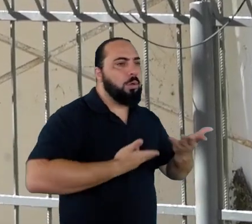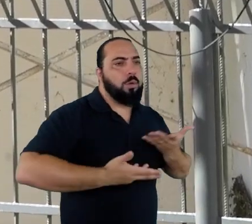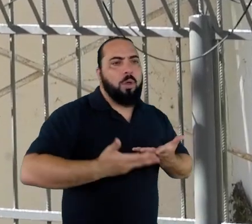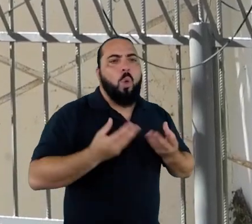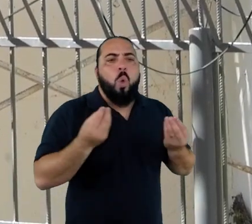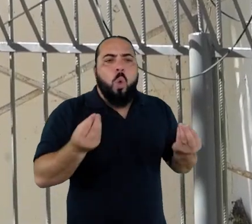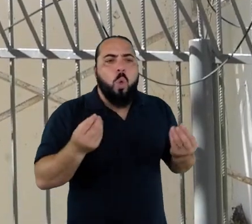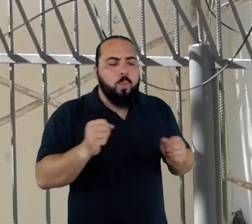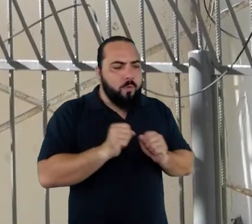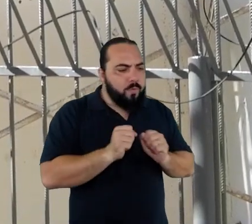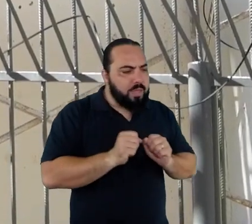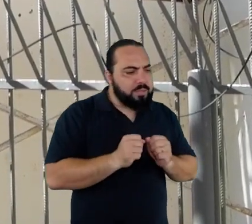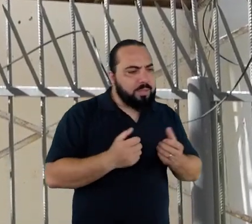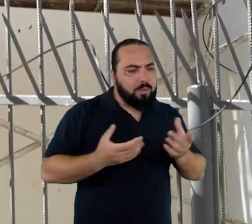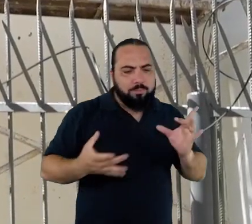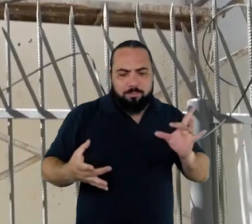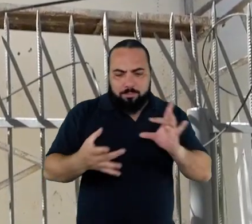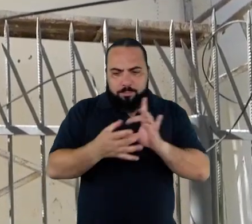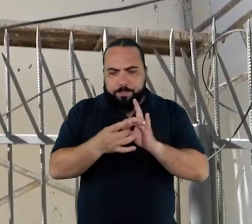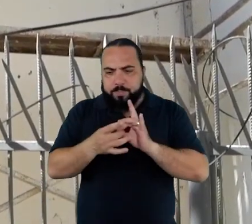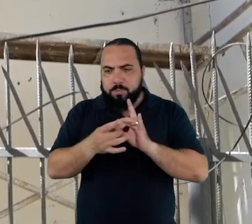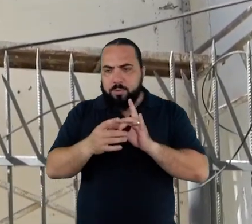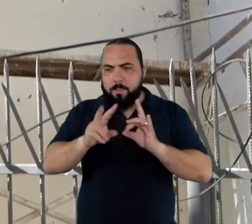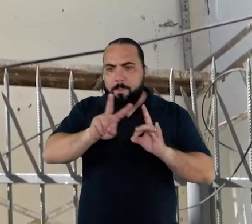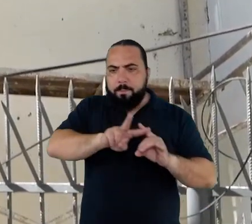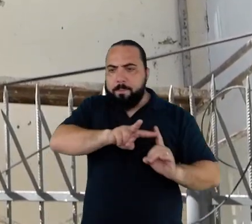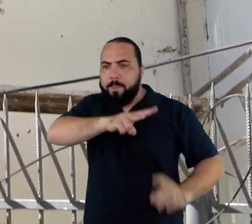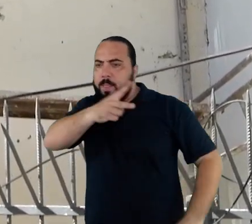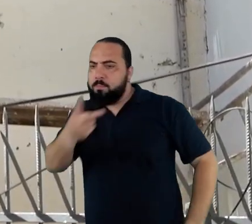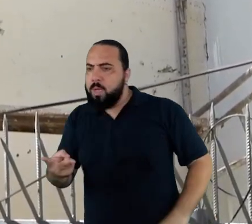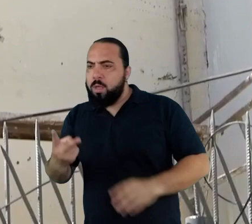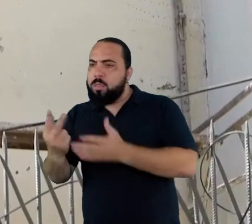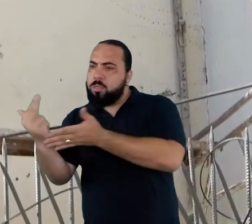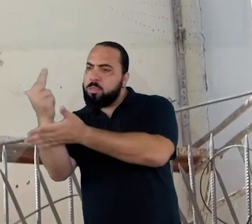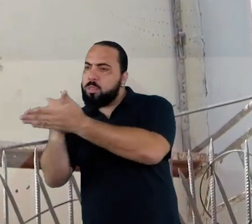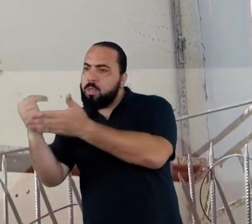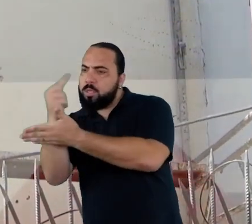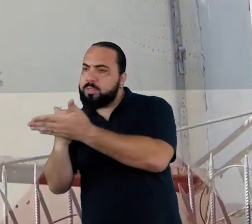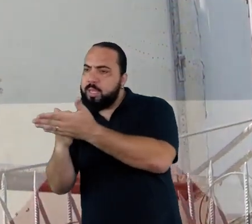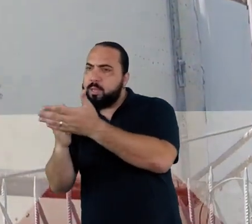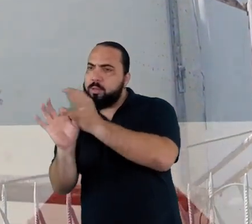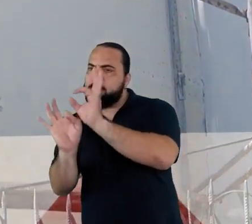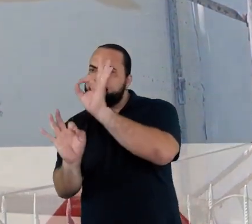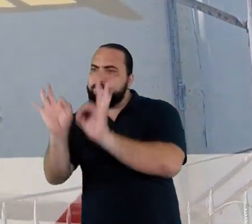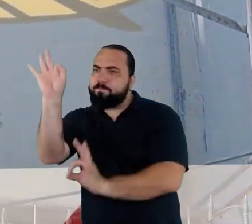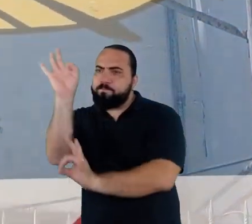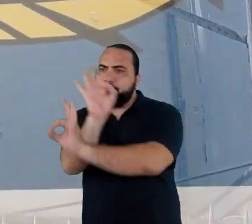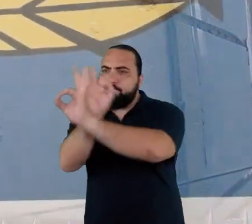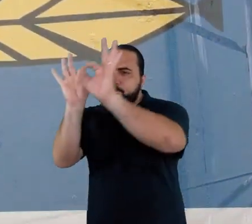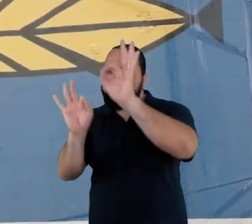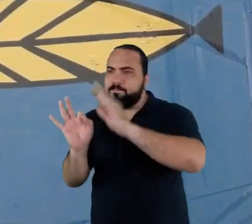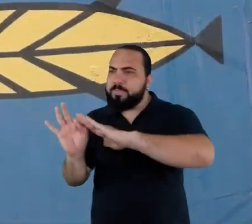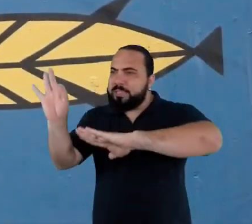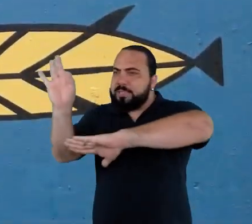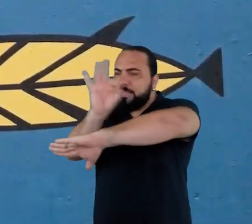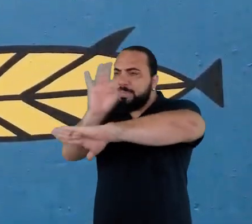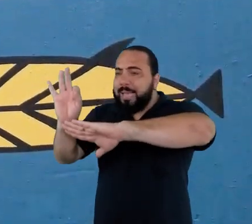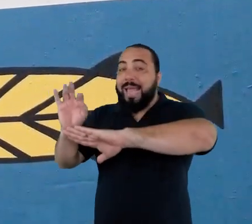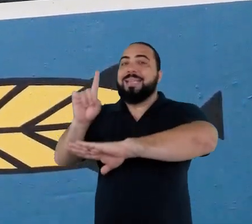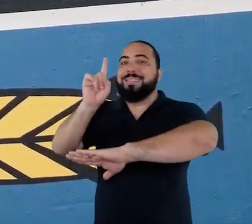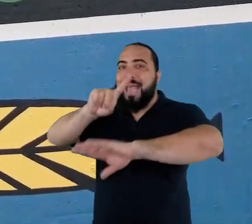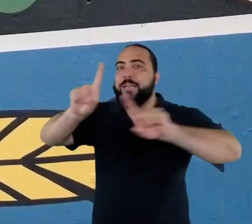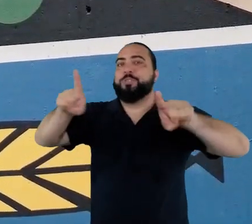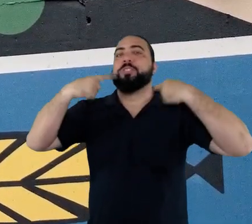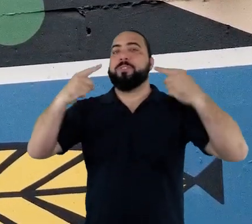e como a gente fazer uma síntese, passar isso para uma forma, né, para um desenho, para uma geometria. O desenho ocupa um grande muro. Esse